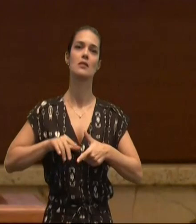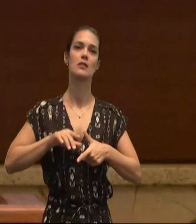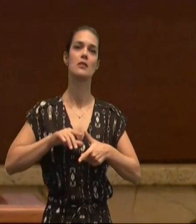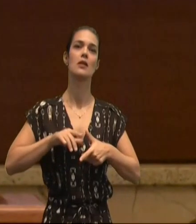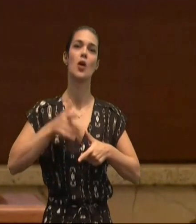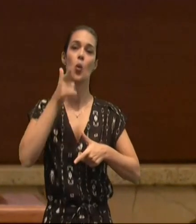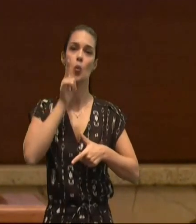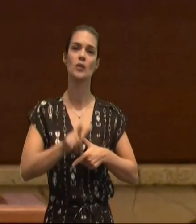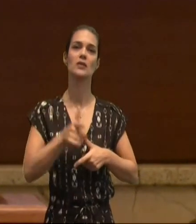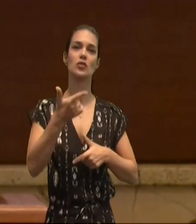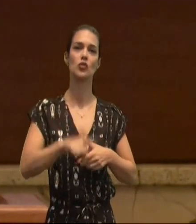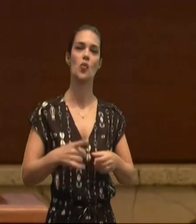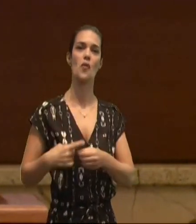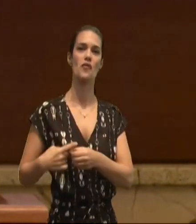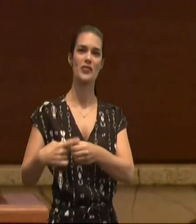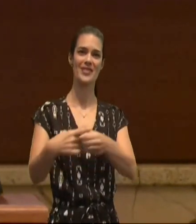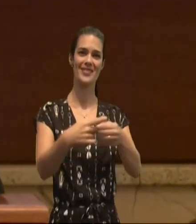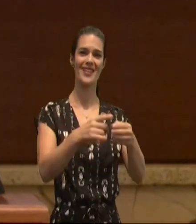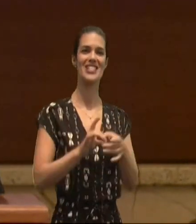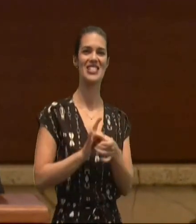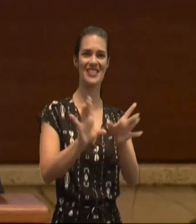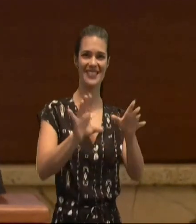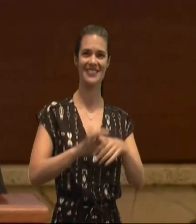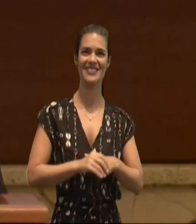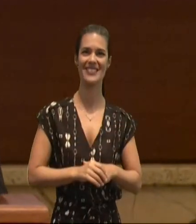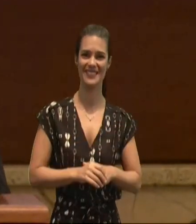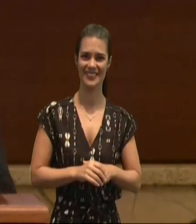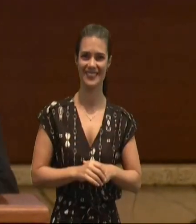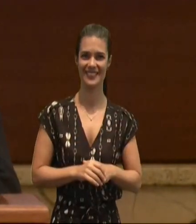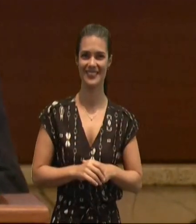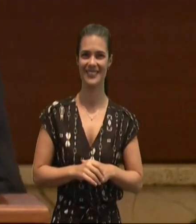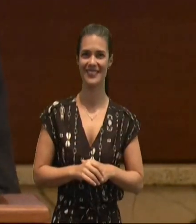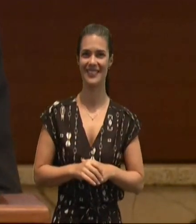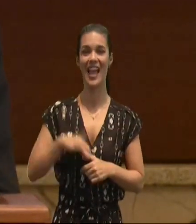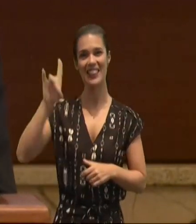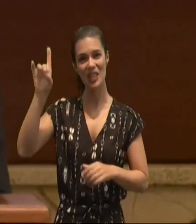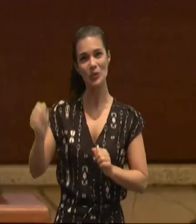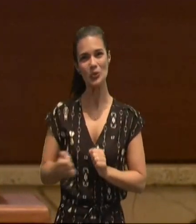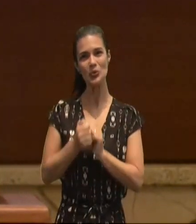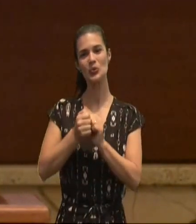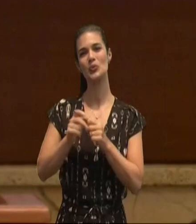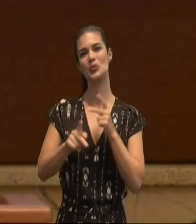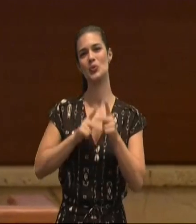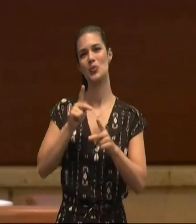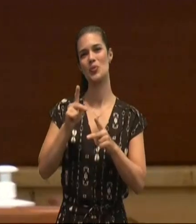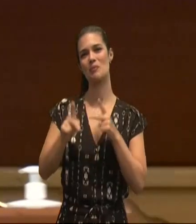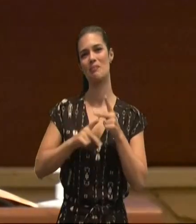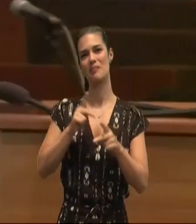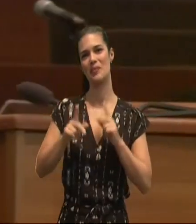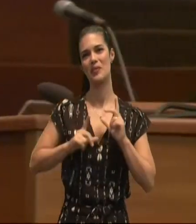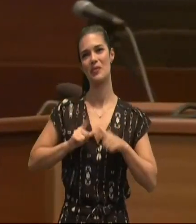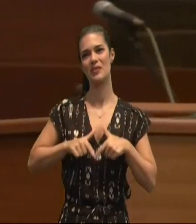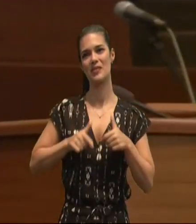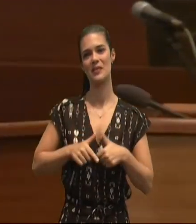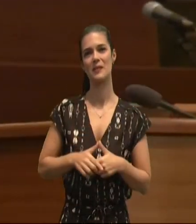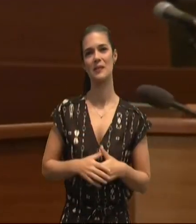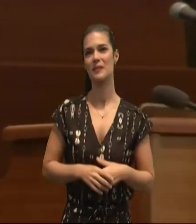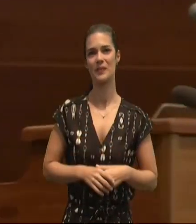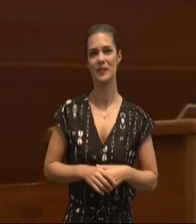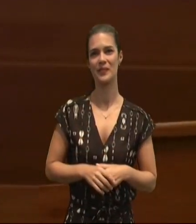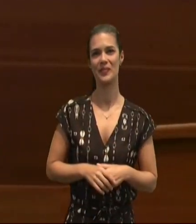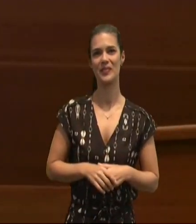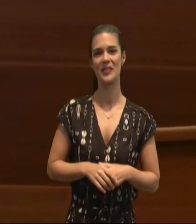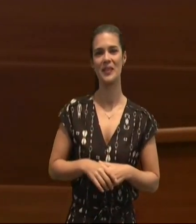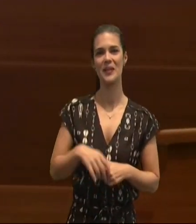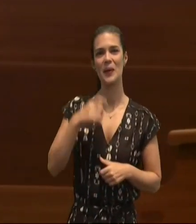A presença de Deus com o seu povo. E você poderia estar perguntando: o povo